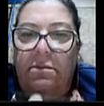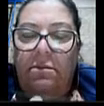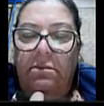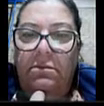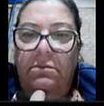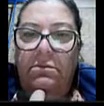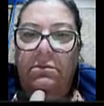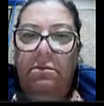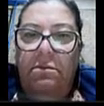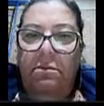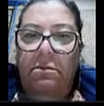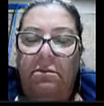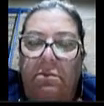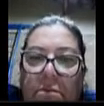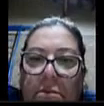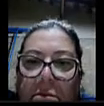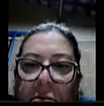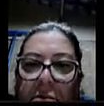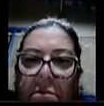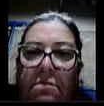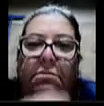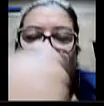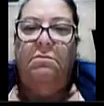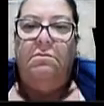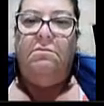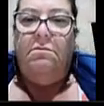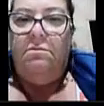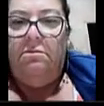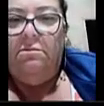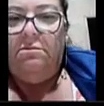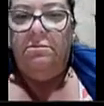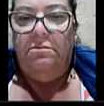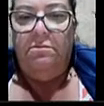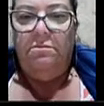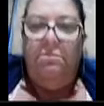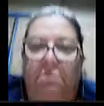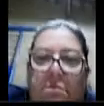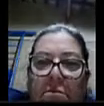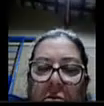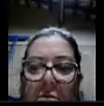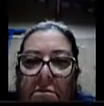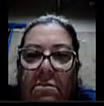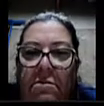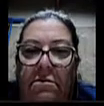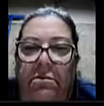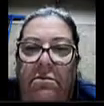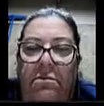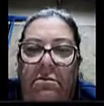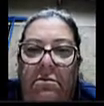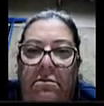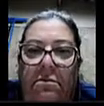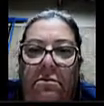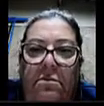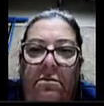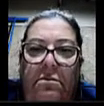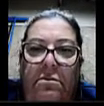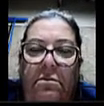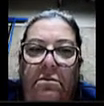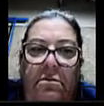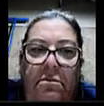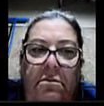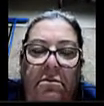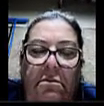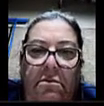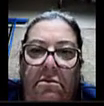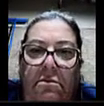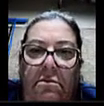dificuldades não são apenas, né? Por exemplo, em cálculos de adição, subtração, multiplicação. De